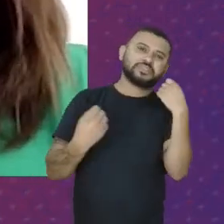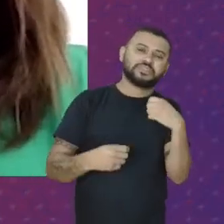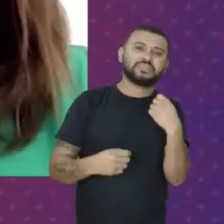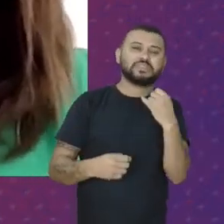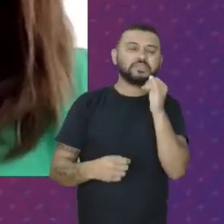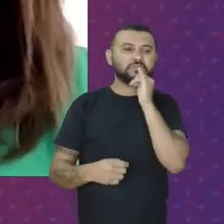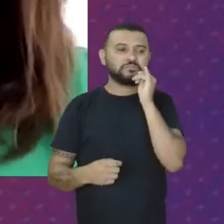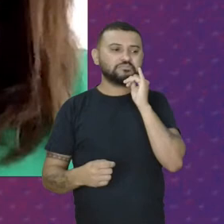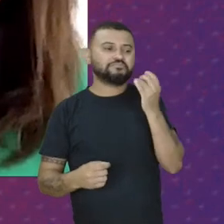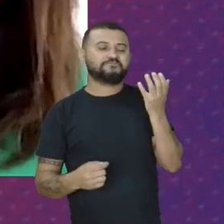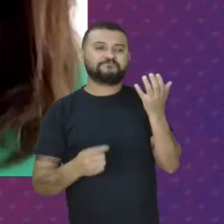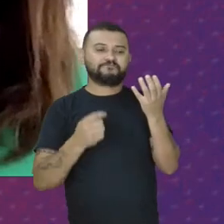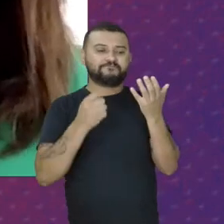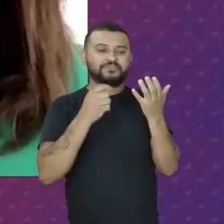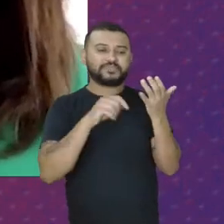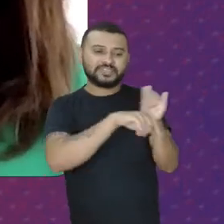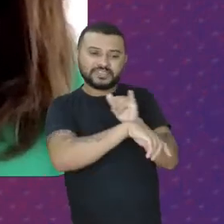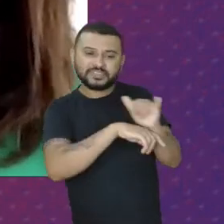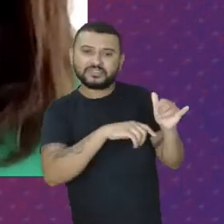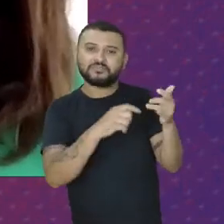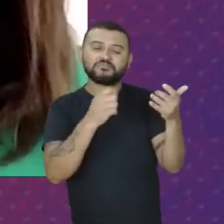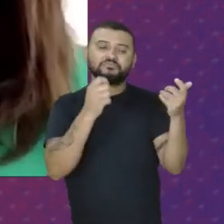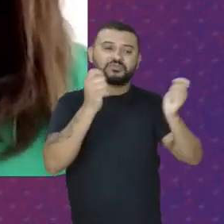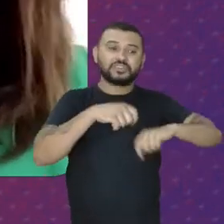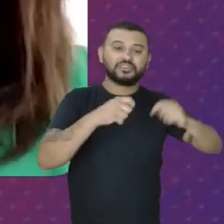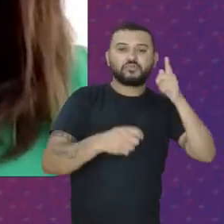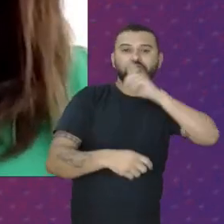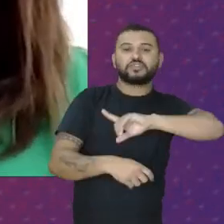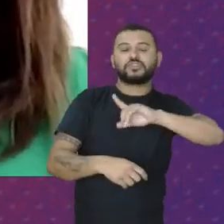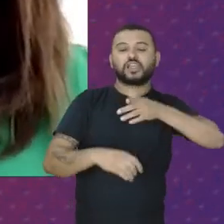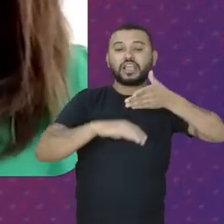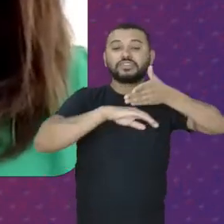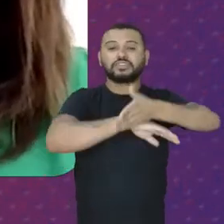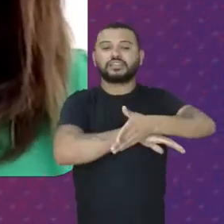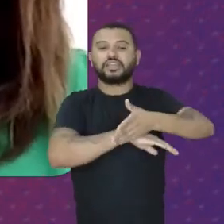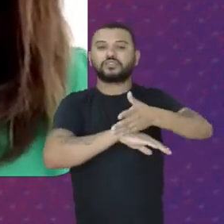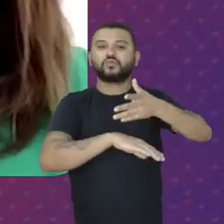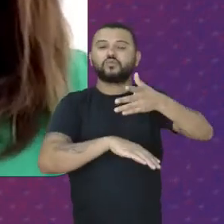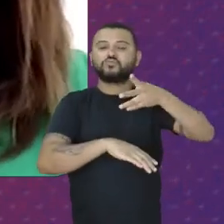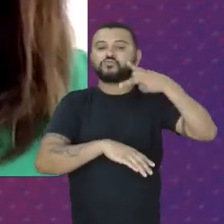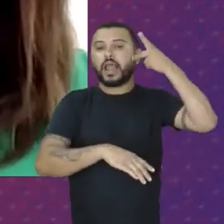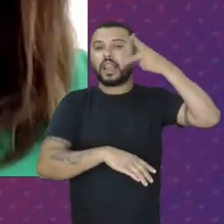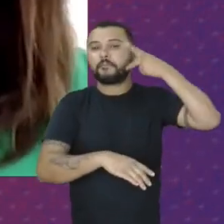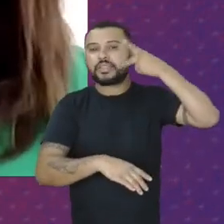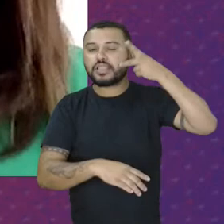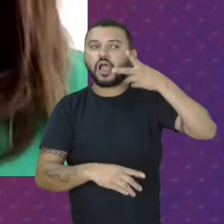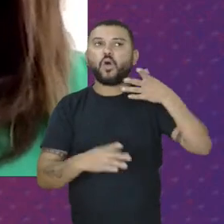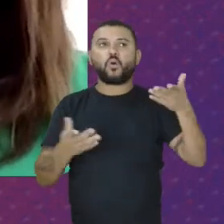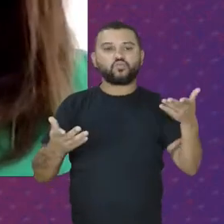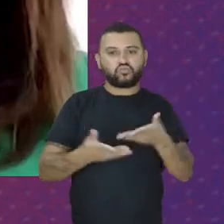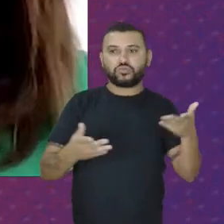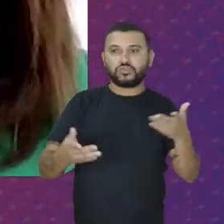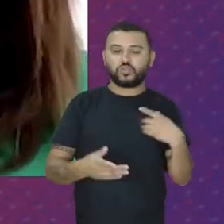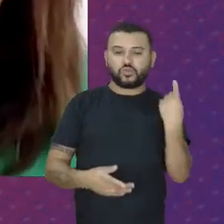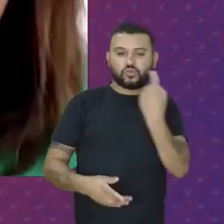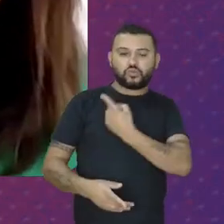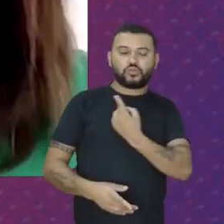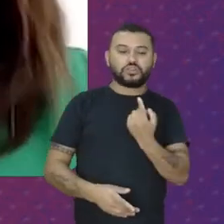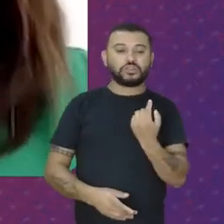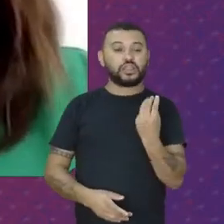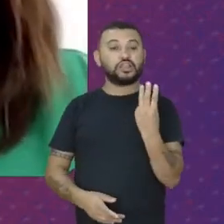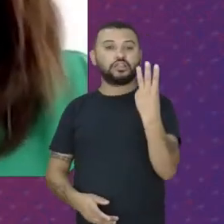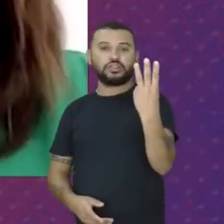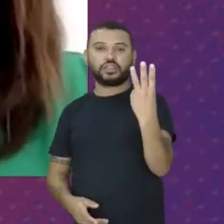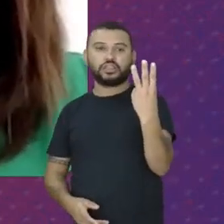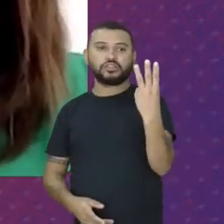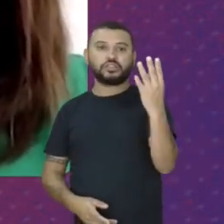de possibilidade de garantir uma vaga no parlamento. Hoje, somos apenas 3